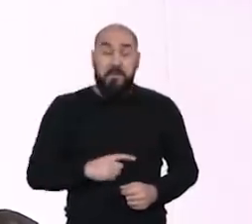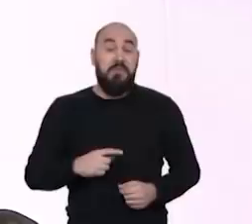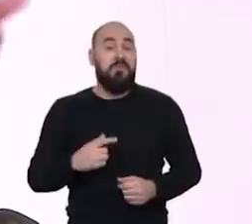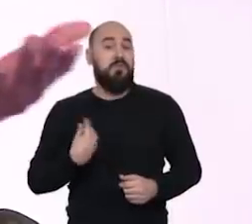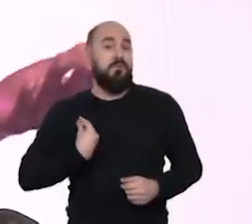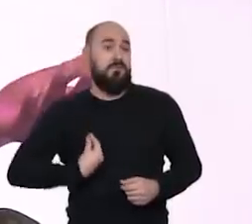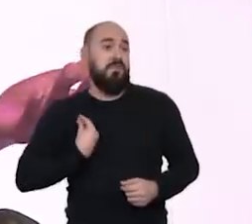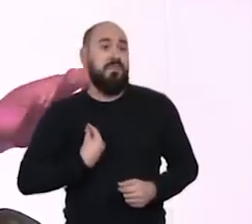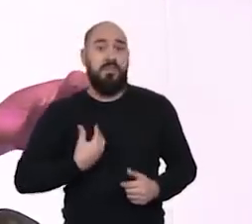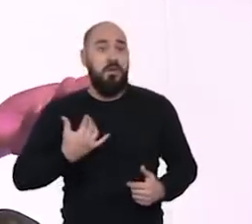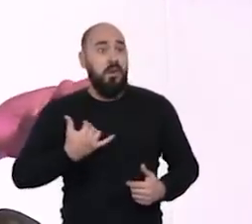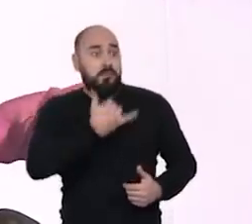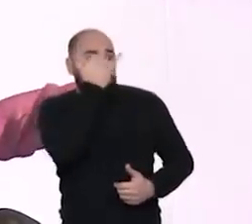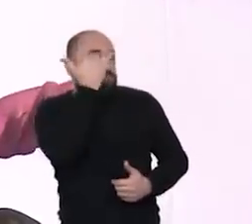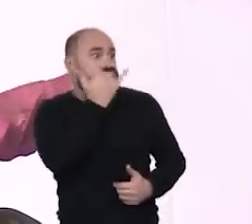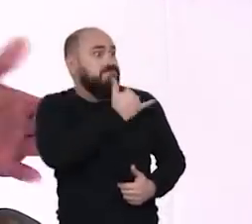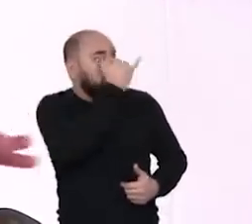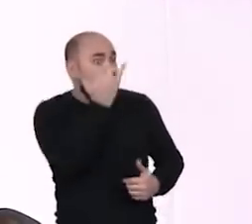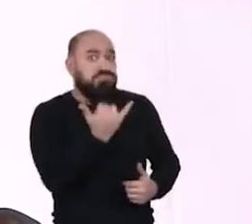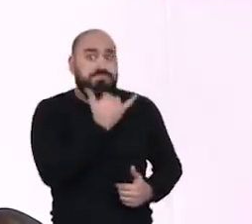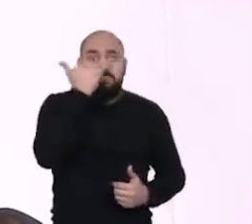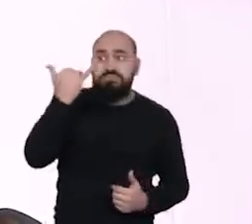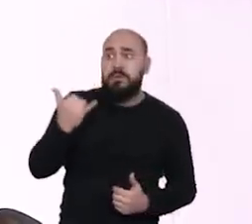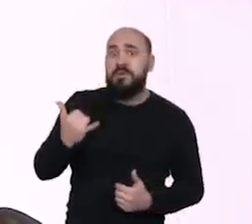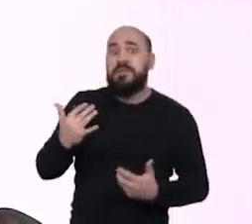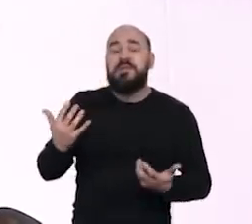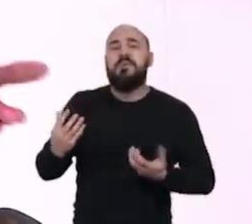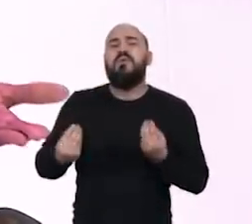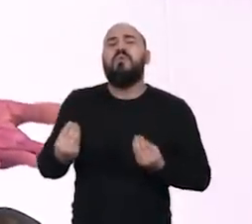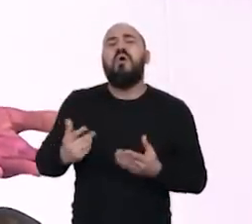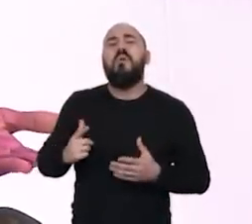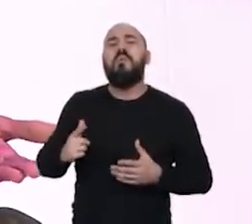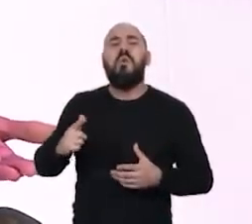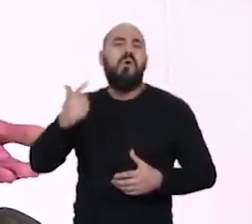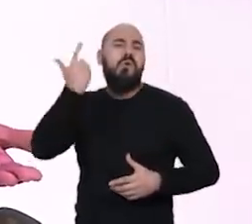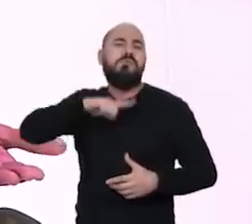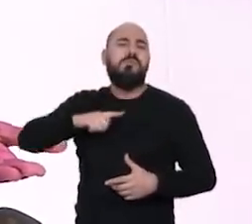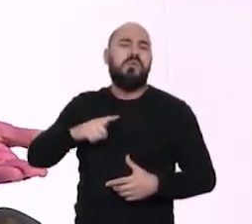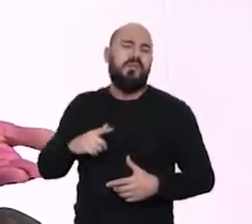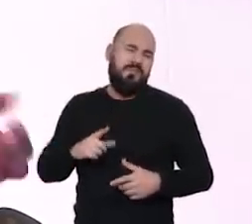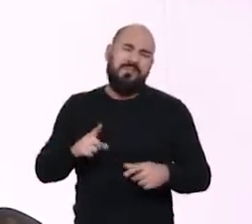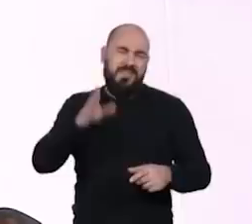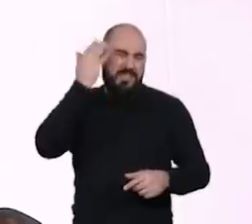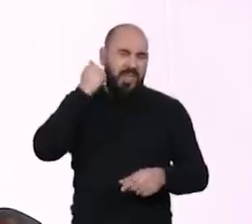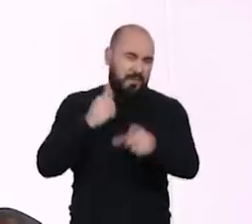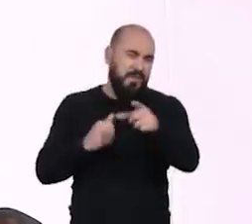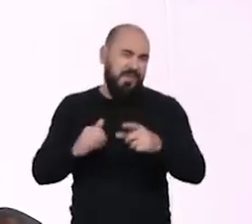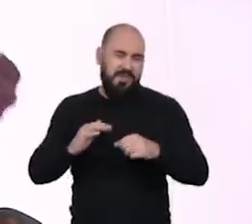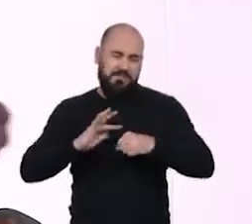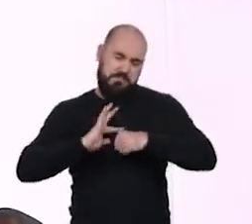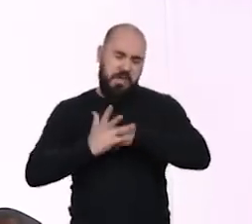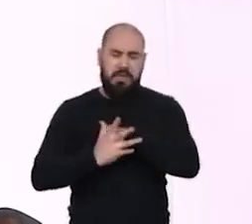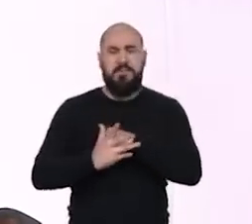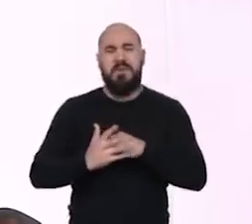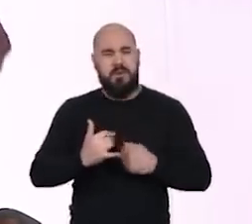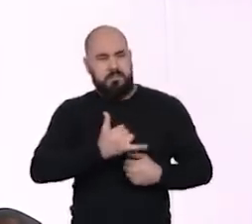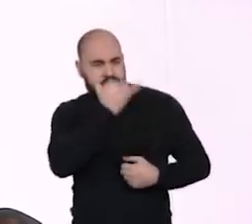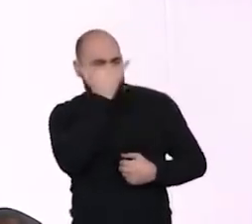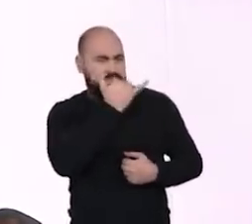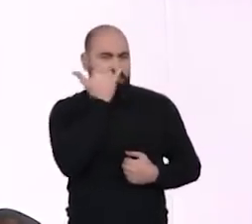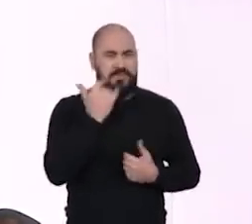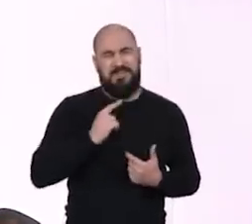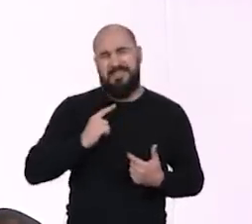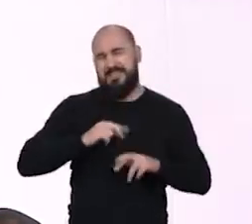o inusitado durante esses momentos, por conta da pandemia também, né? Será que a gente consegue ter